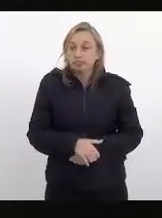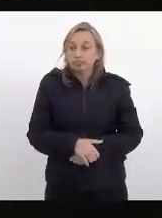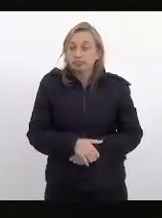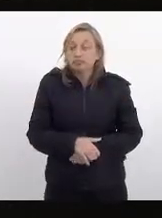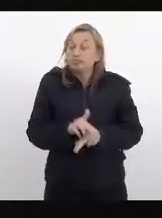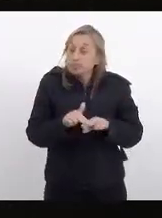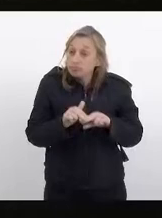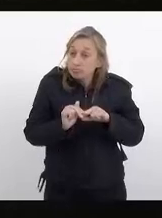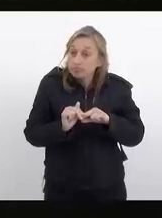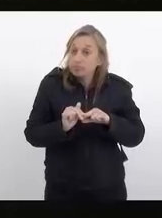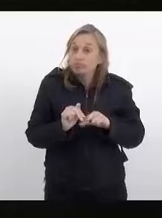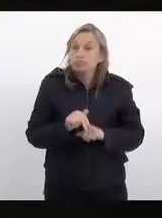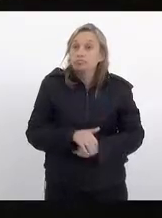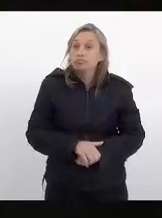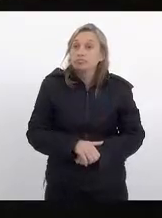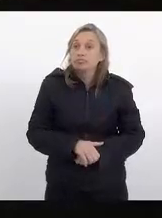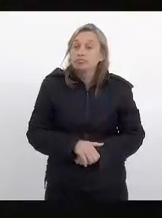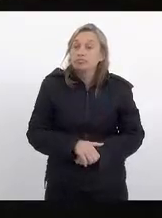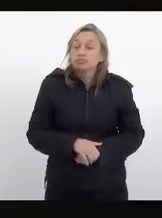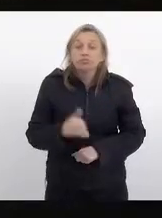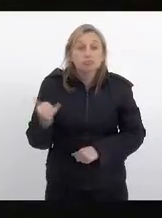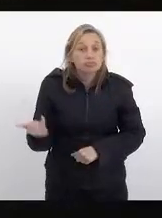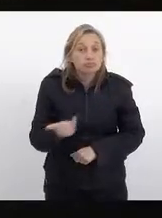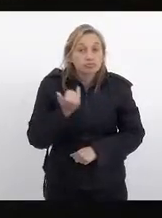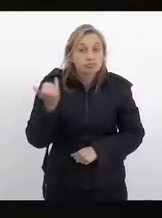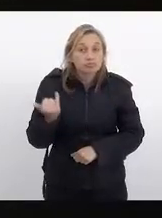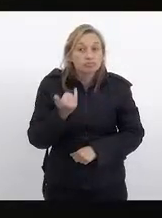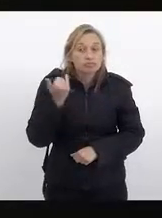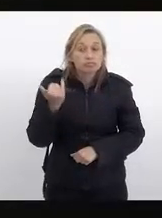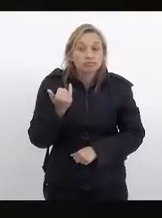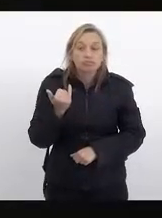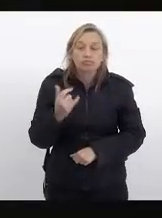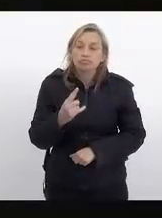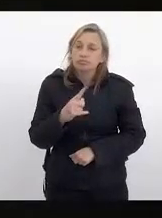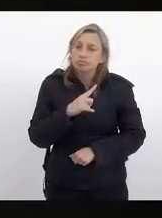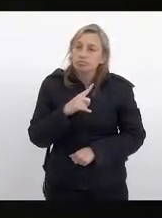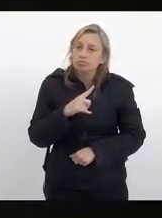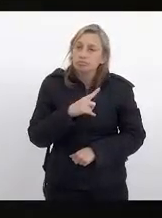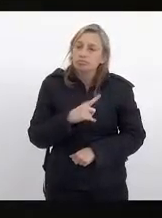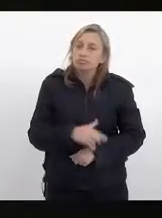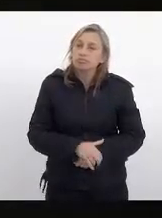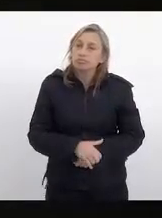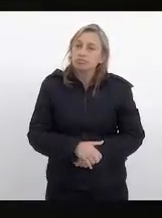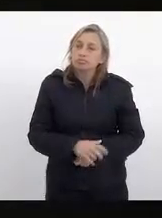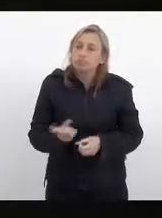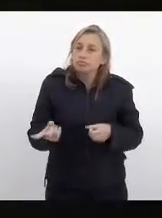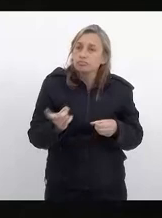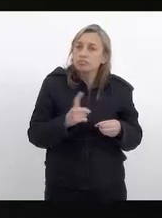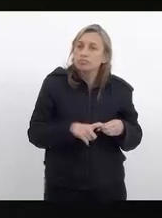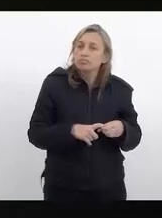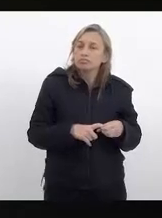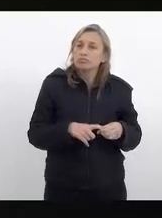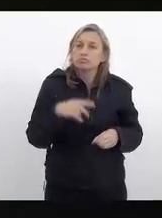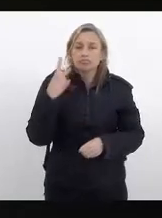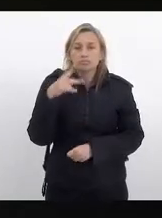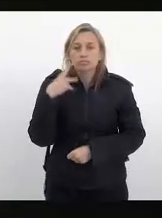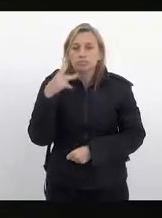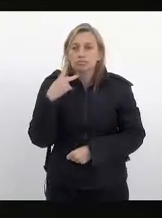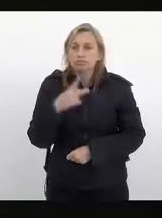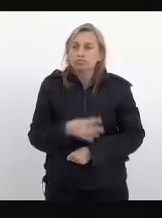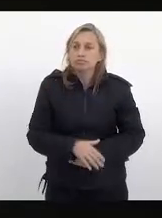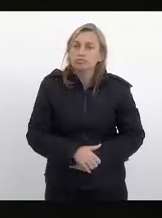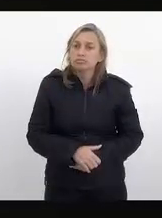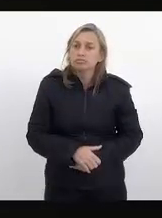por isso a importância de termos de volta ao Parlamento